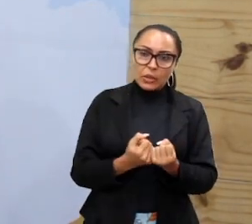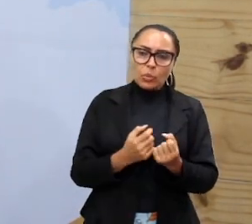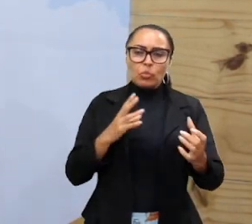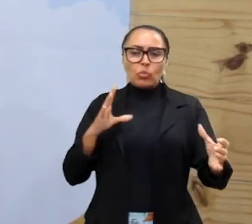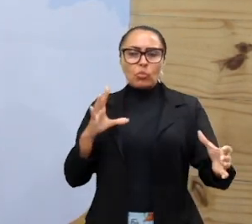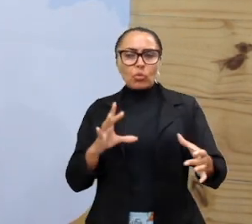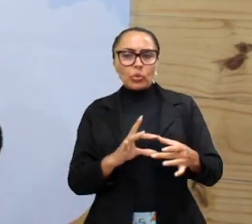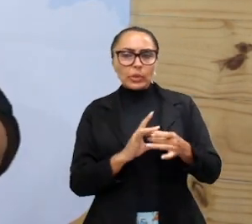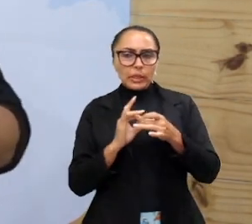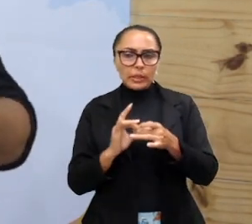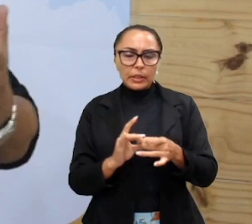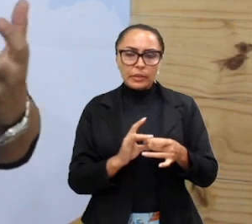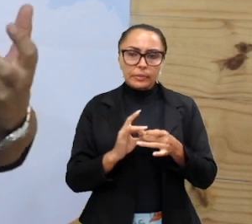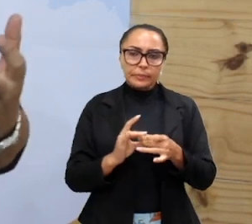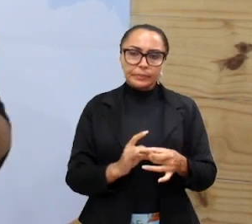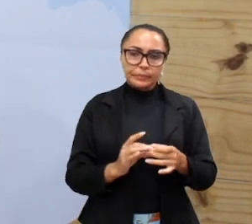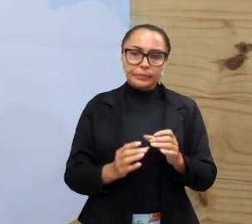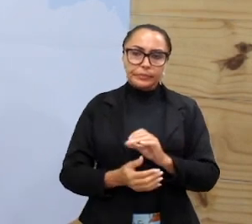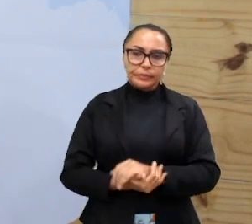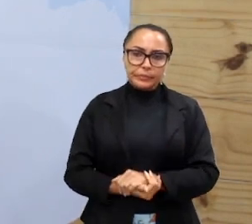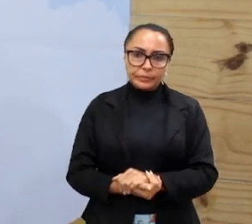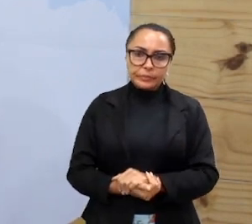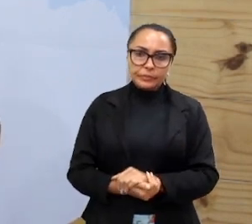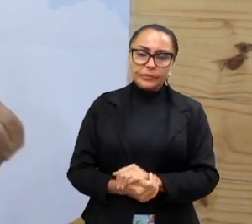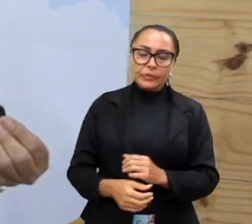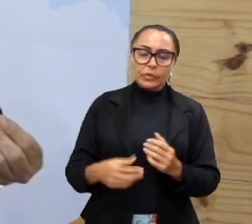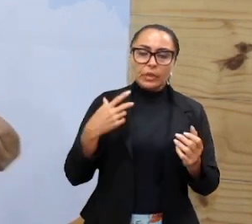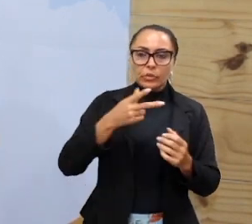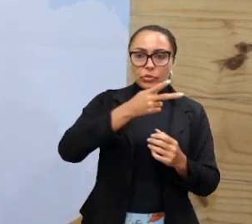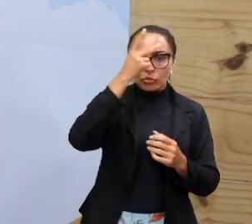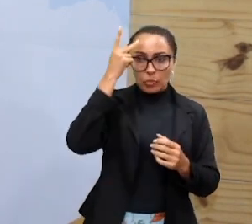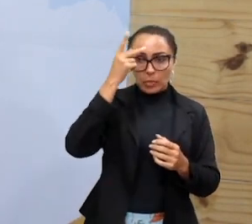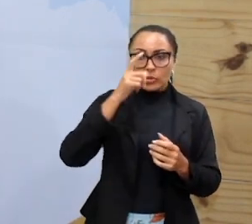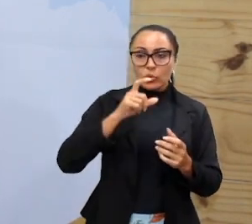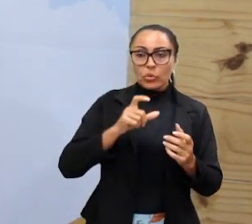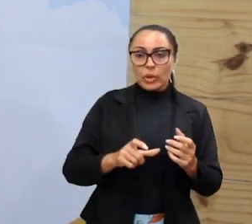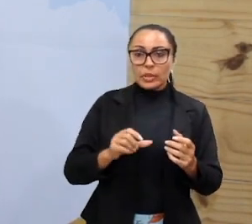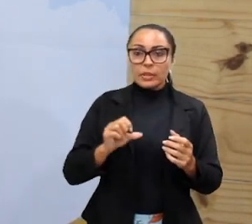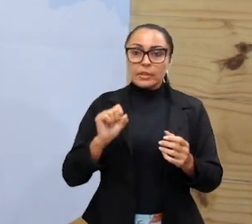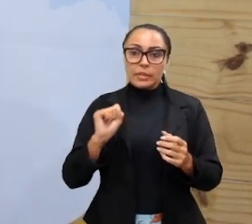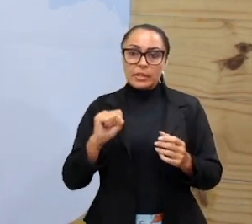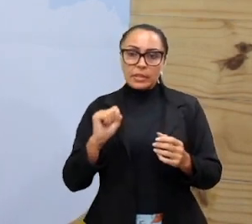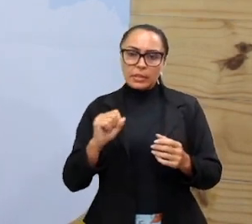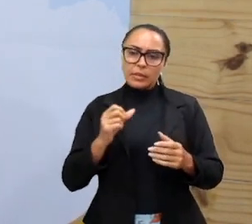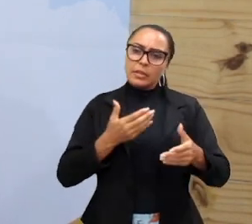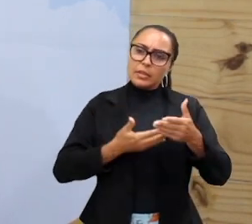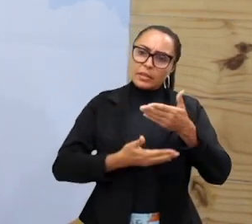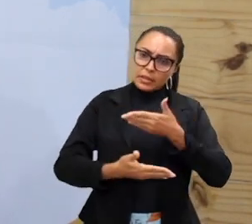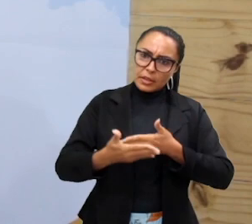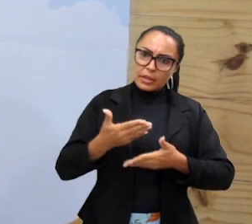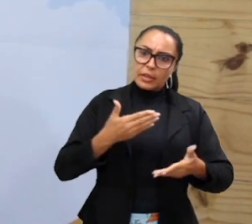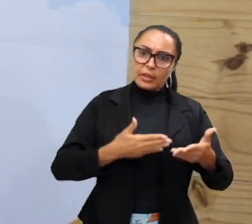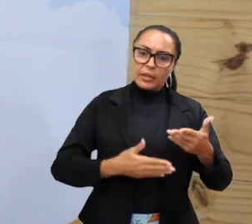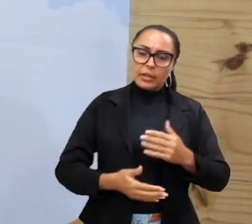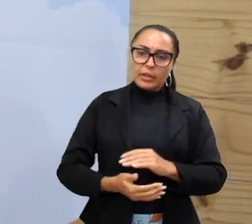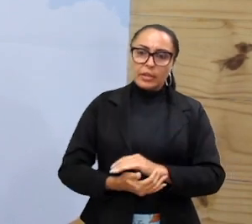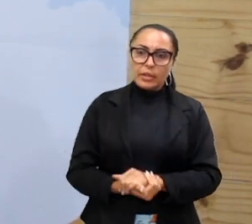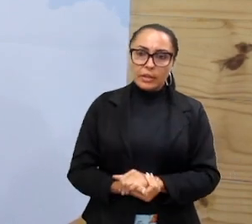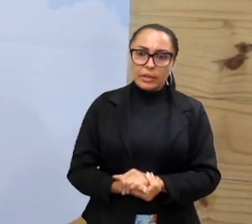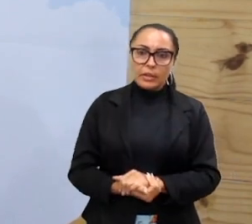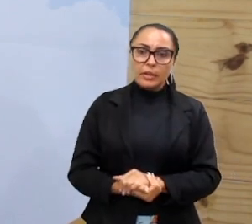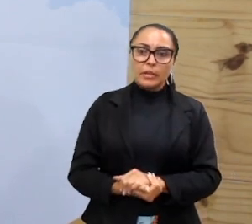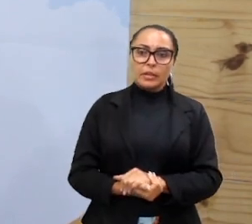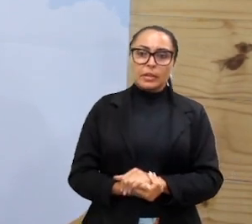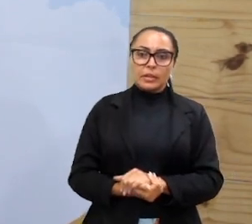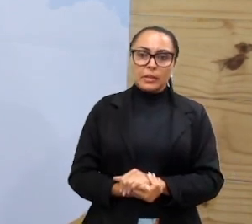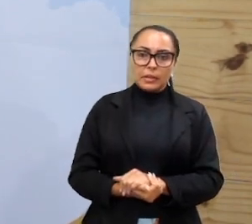hiperconectada, onde praticamente todas as pessoas, né, de alguma maneira, interagem através das